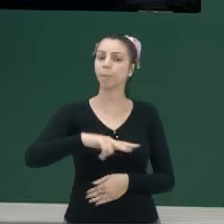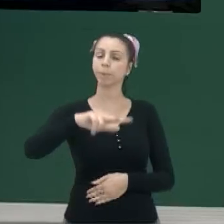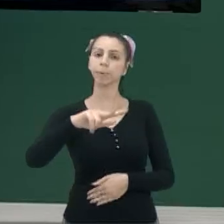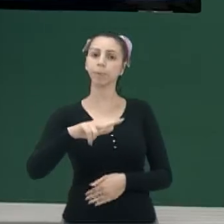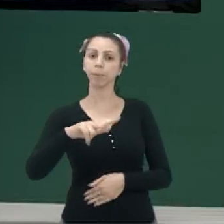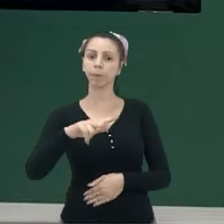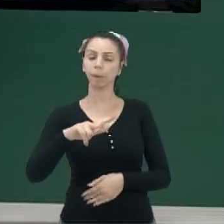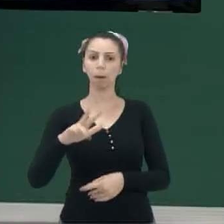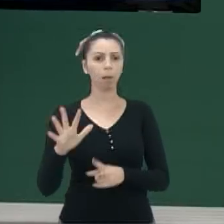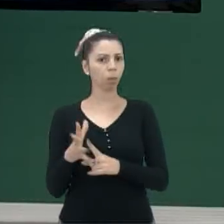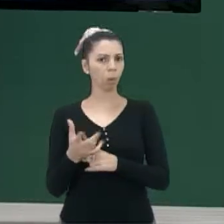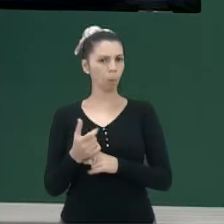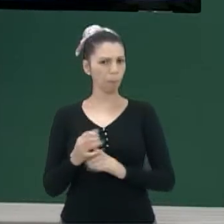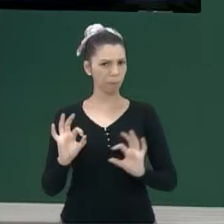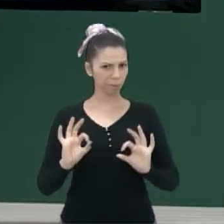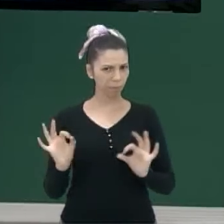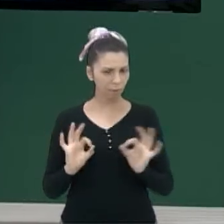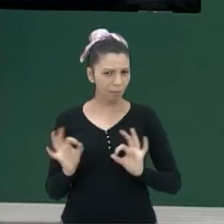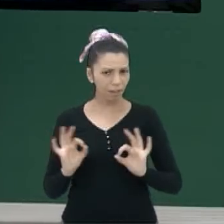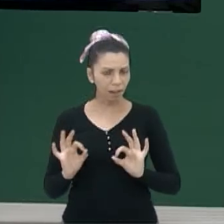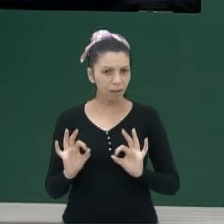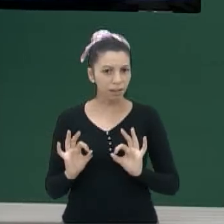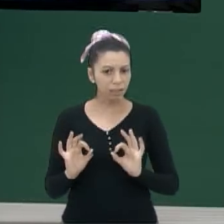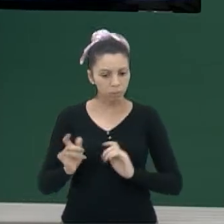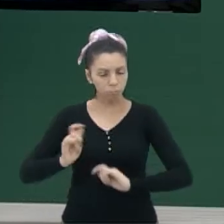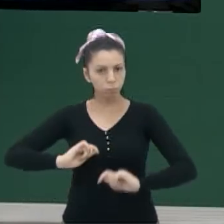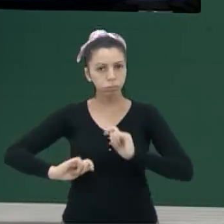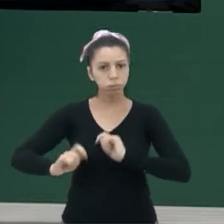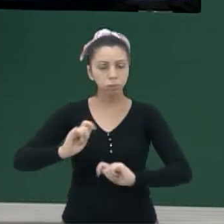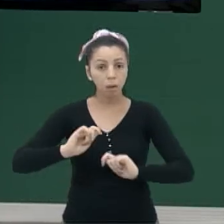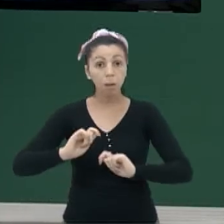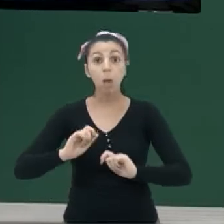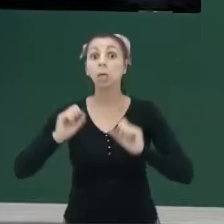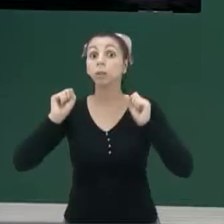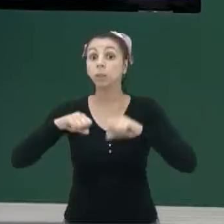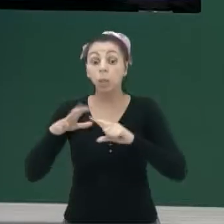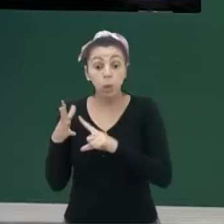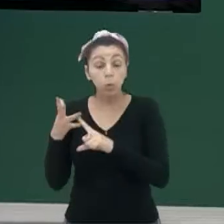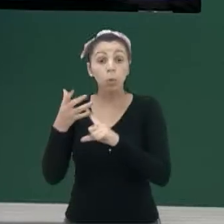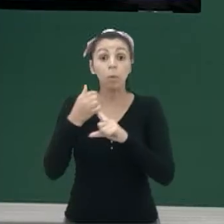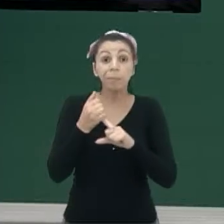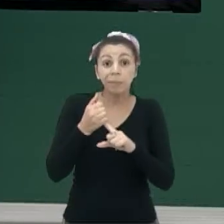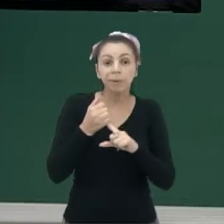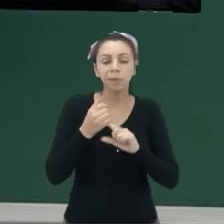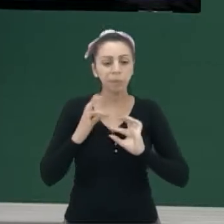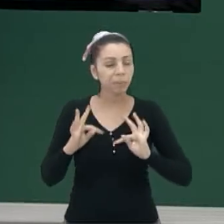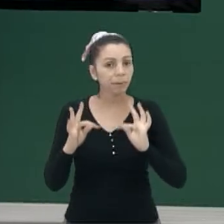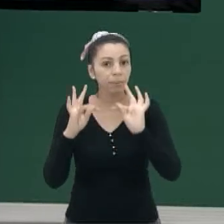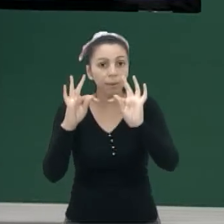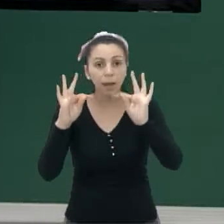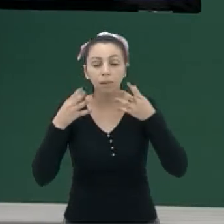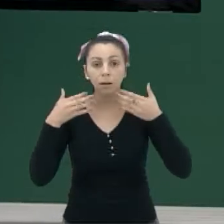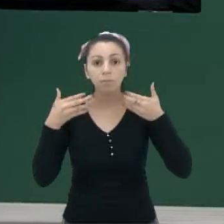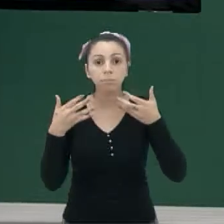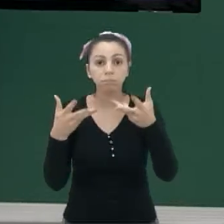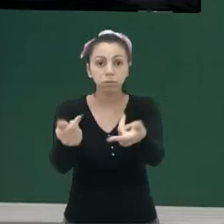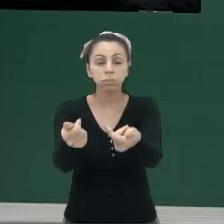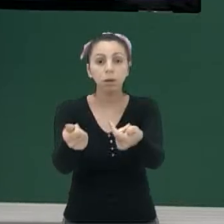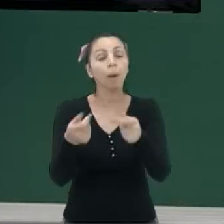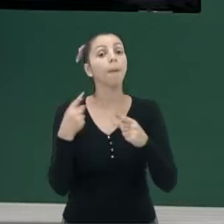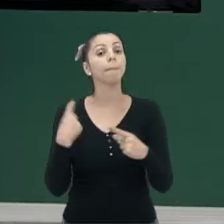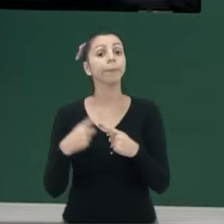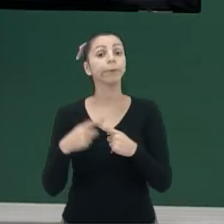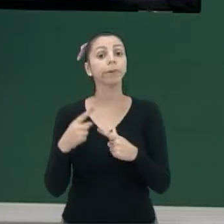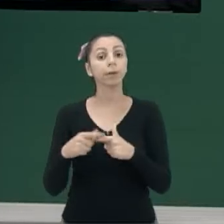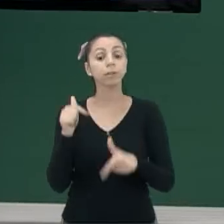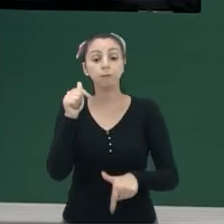habilidade marítima? Falsa, né? Os portugueses eles eram extremamente hábeis, né, na navegação marítima, porque eles já trabalhavam com